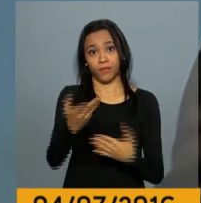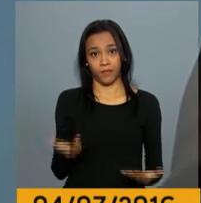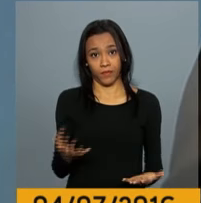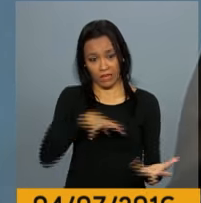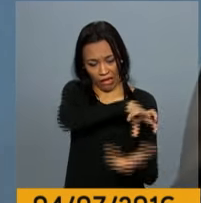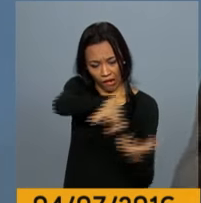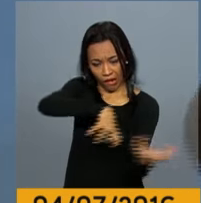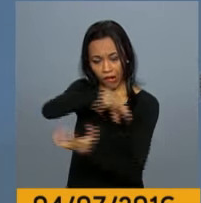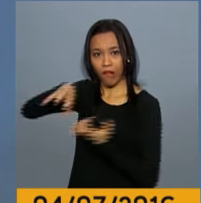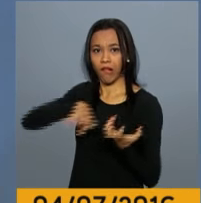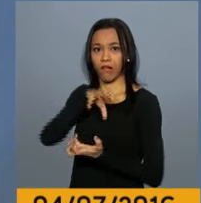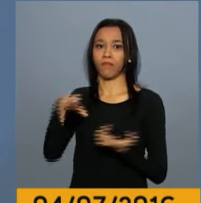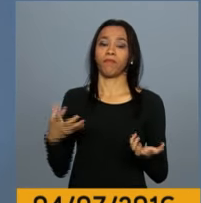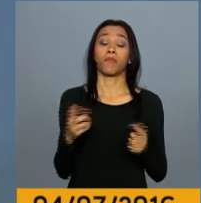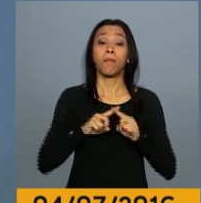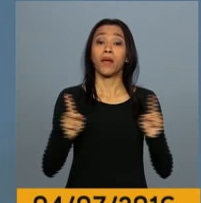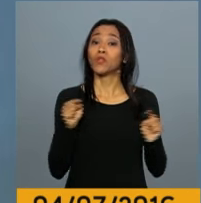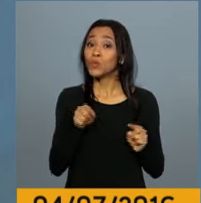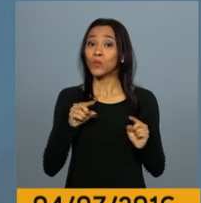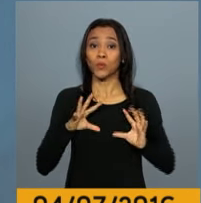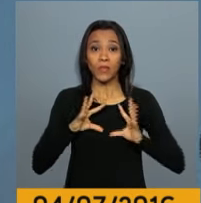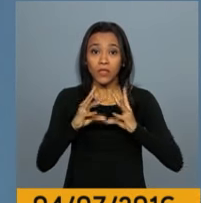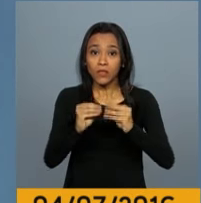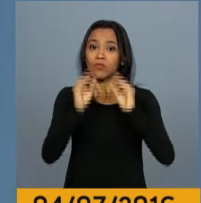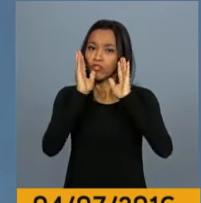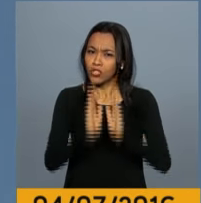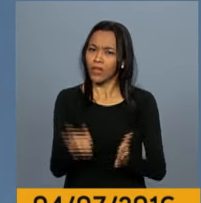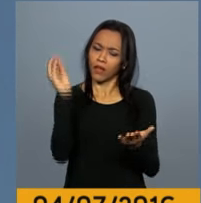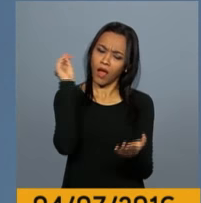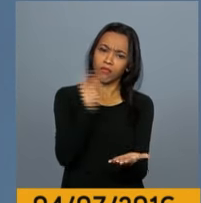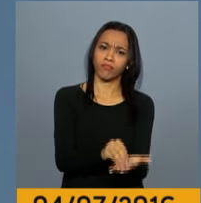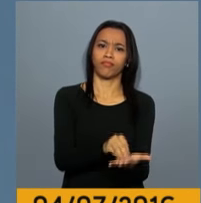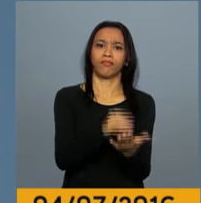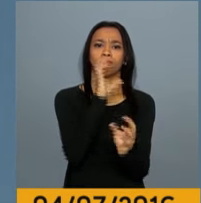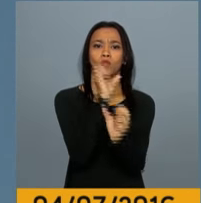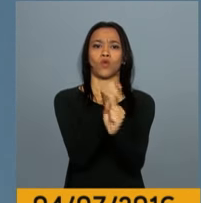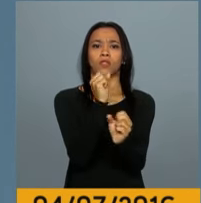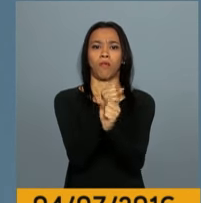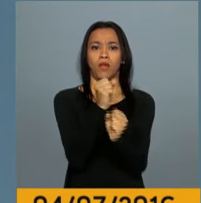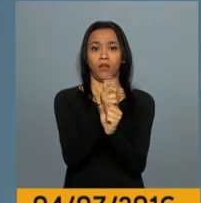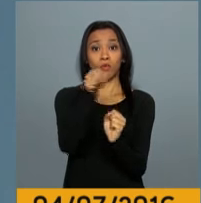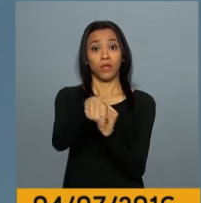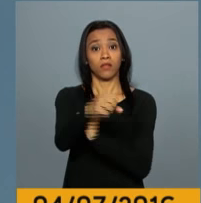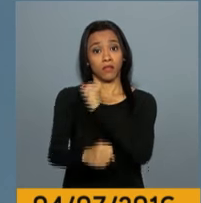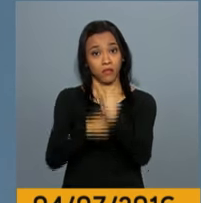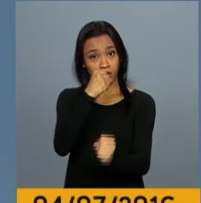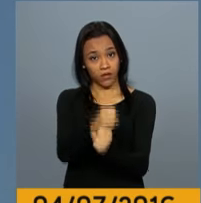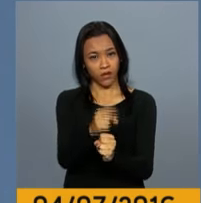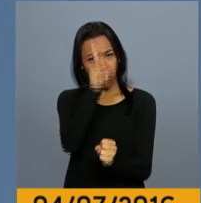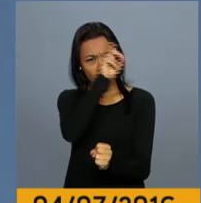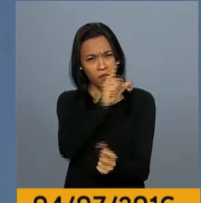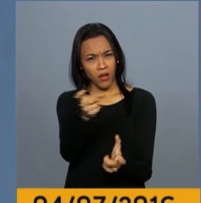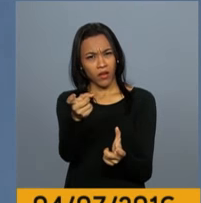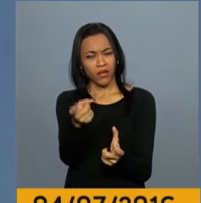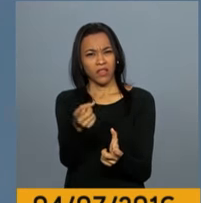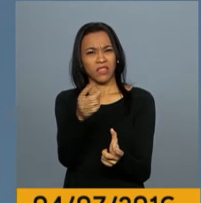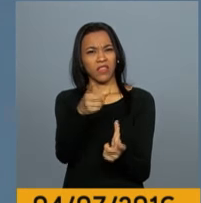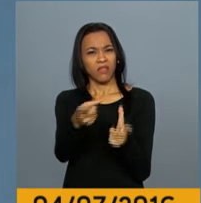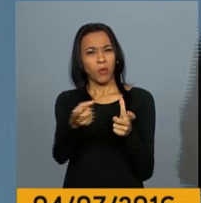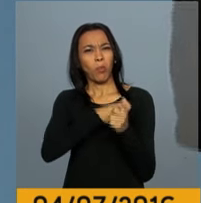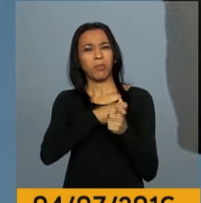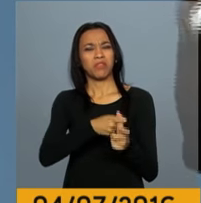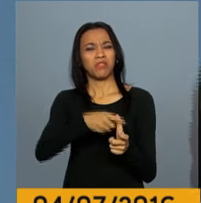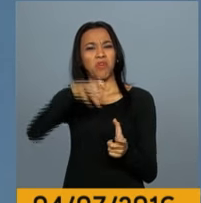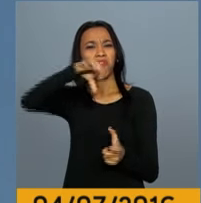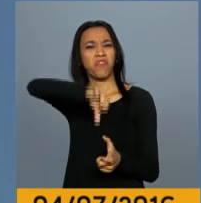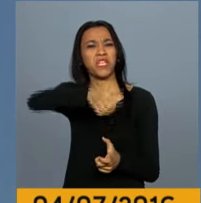mas tudo isso, meus amigos, está previsto no orçamento deste ano. Está previsto naquele déficit, 96 bilhões,